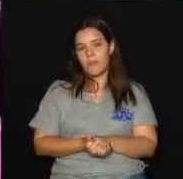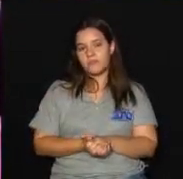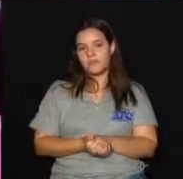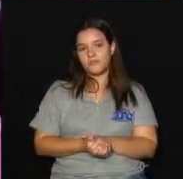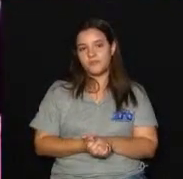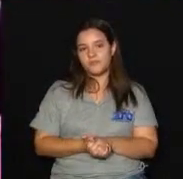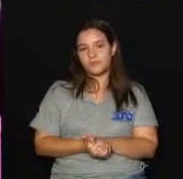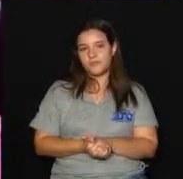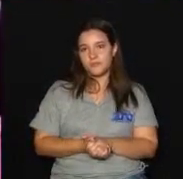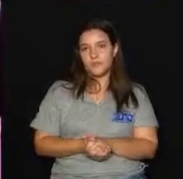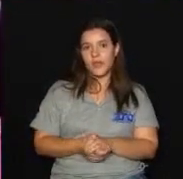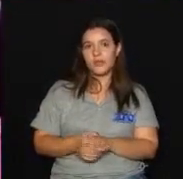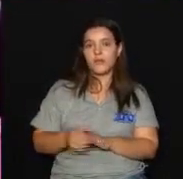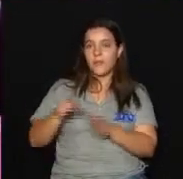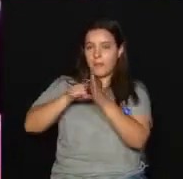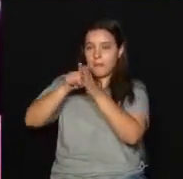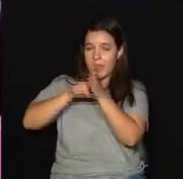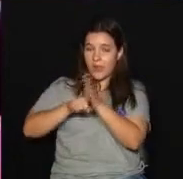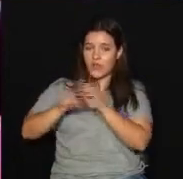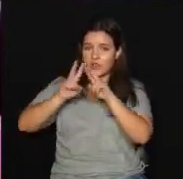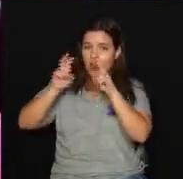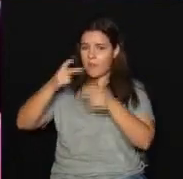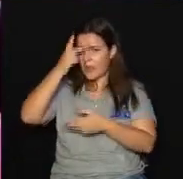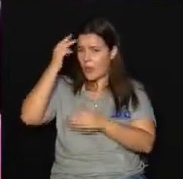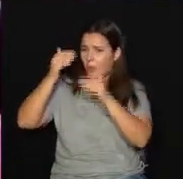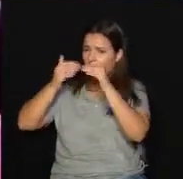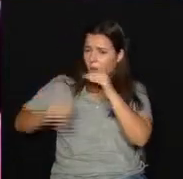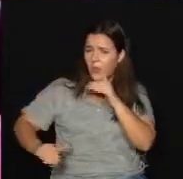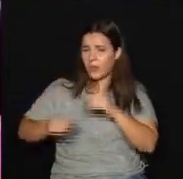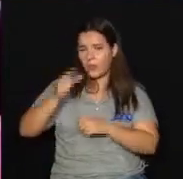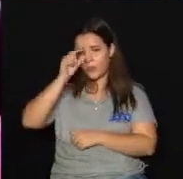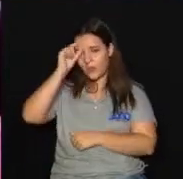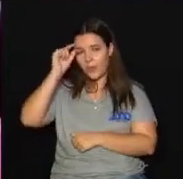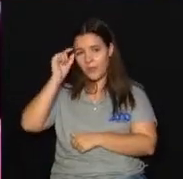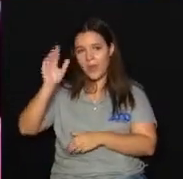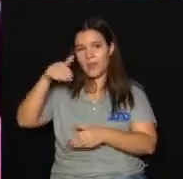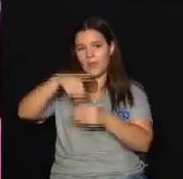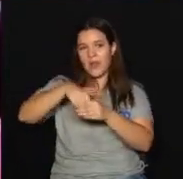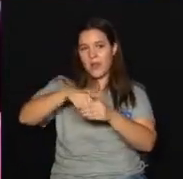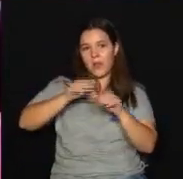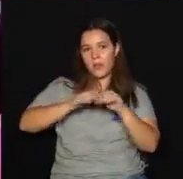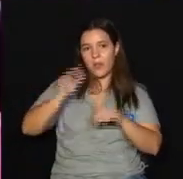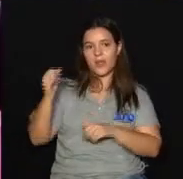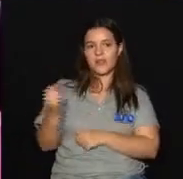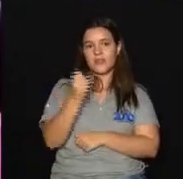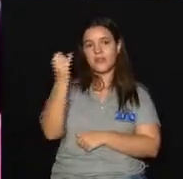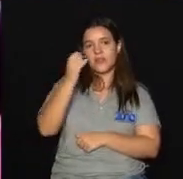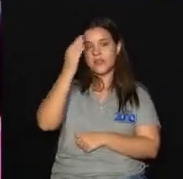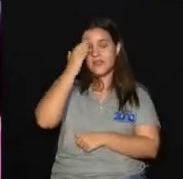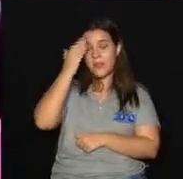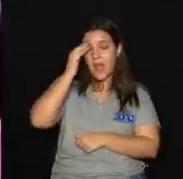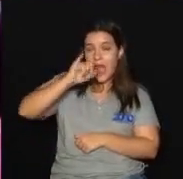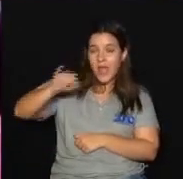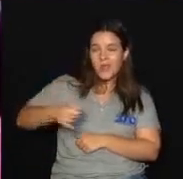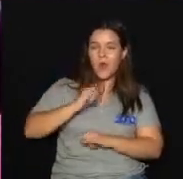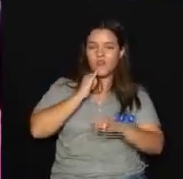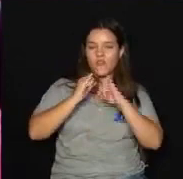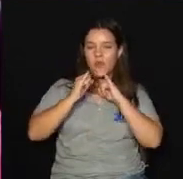de rejeição é importante, mas para a eleição é mais importante saber